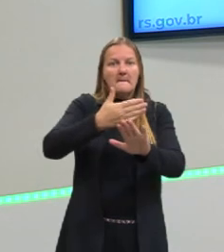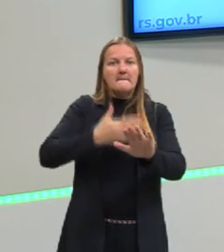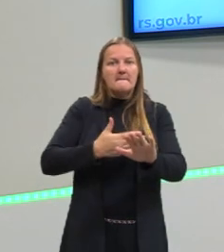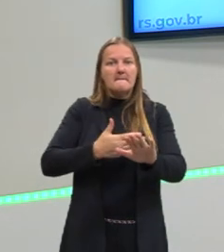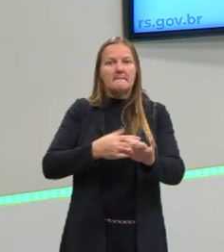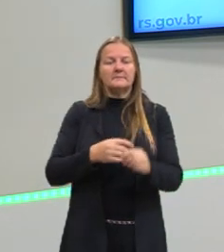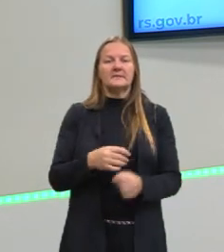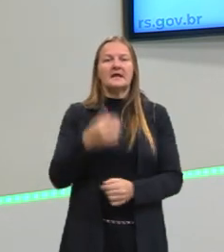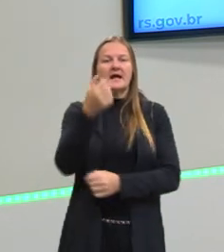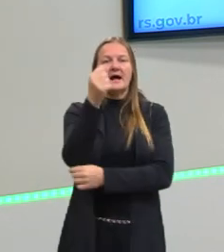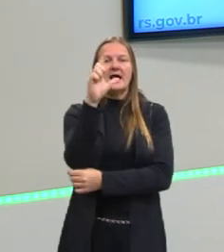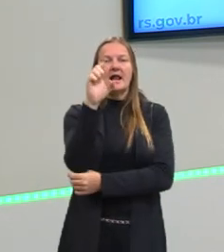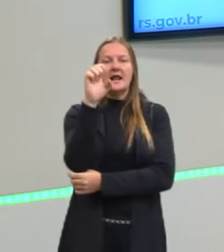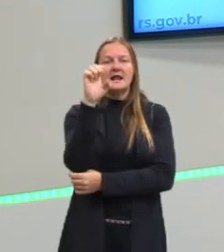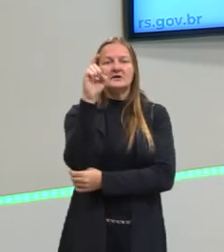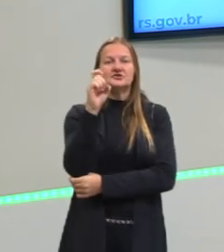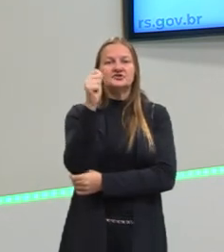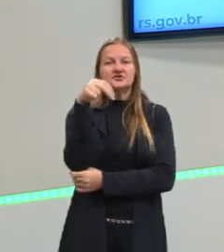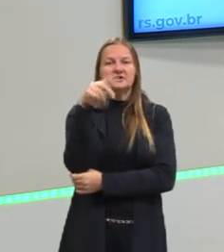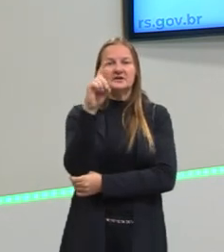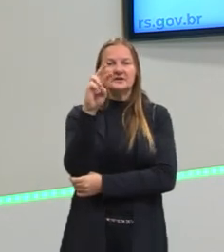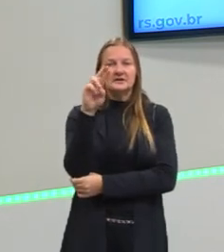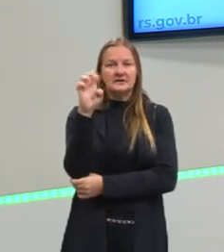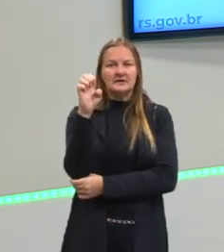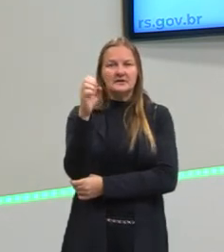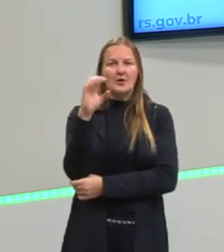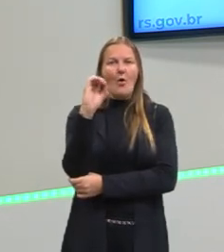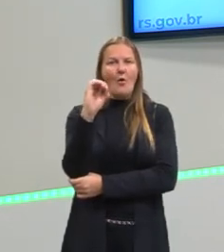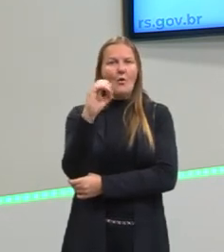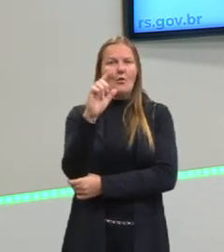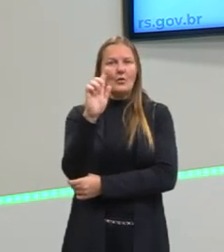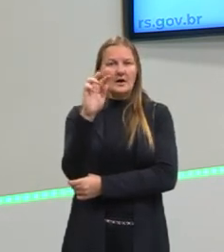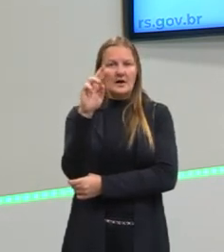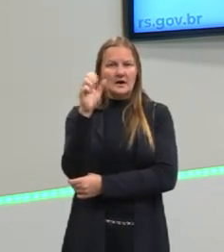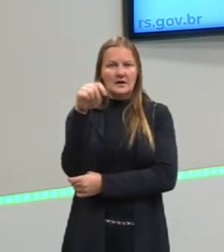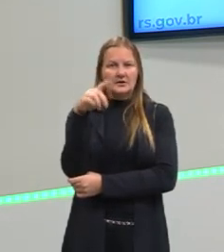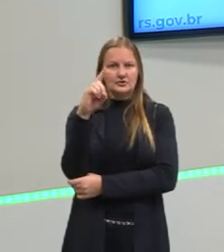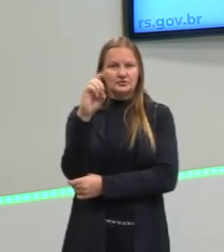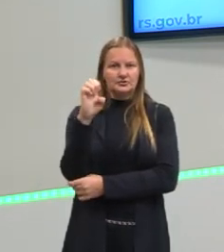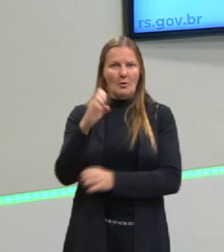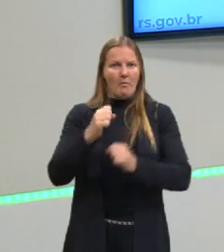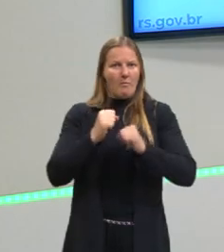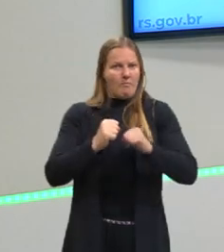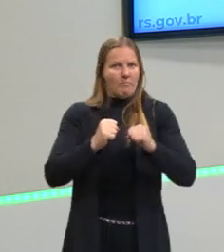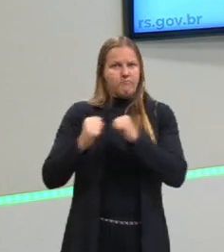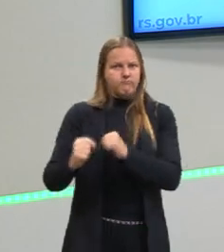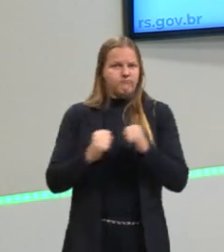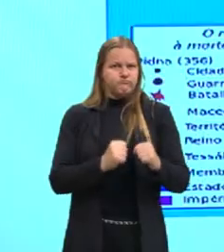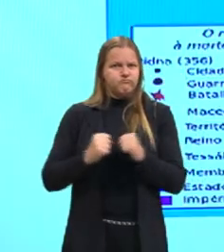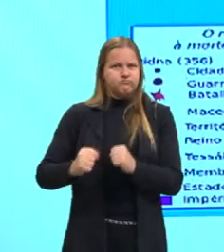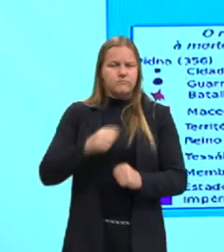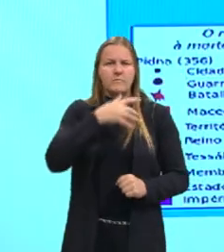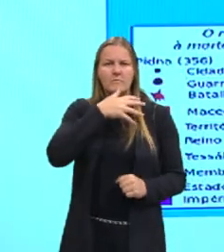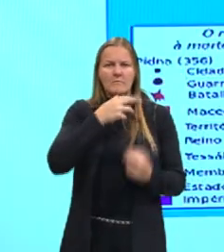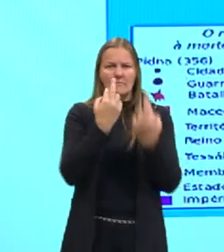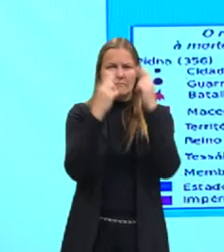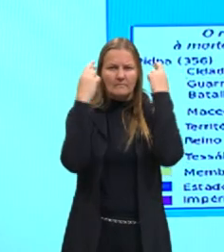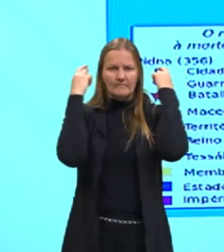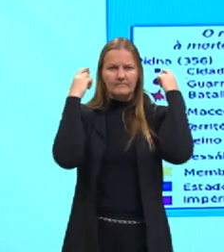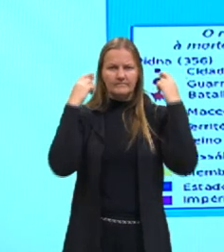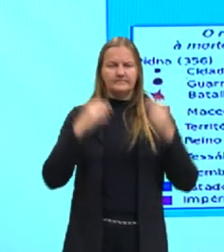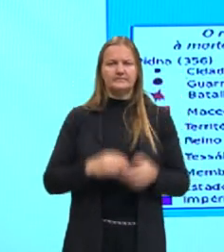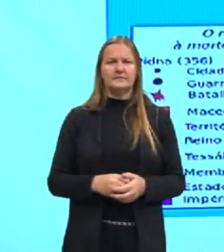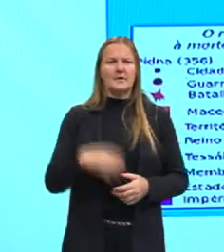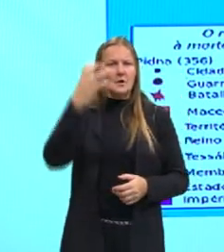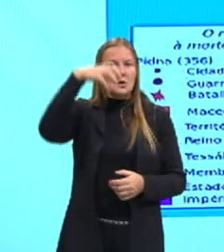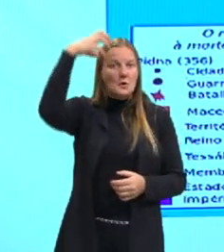do Alexandre o grande então ele vai ser o cara que vai orientar o Alexandre o Grande o grande conquistador da vacina dona da Grécia do